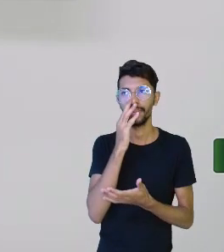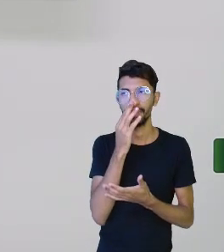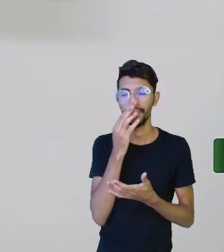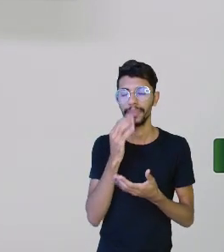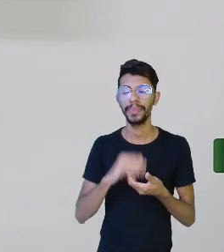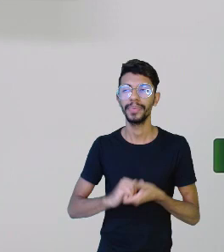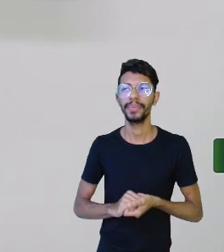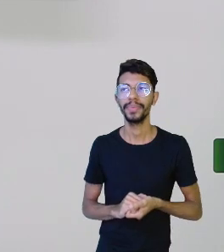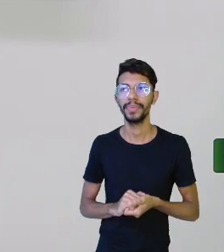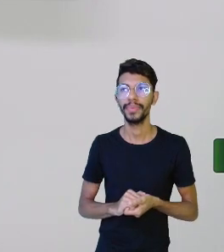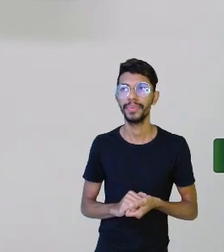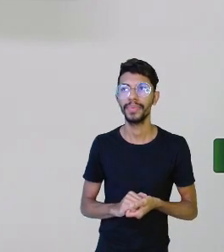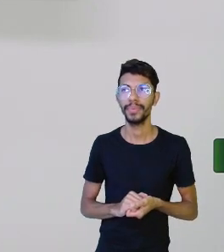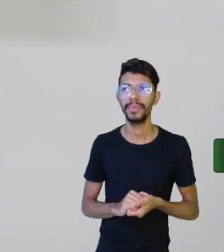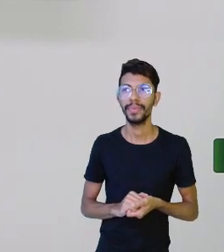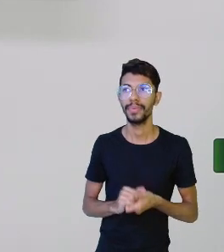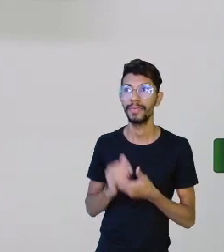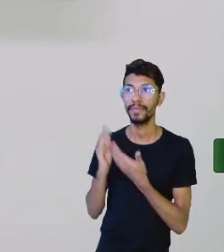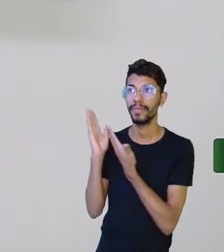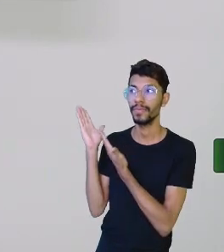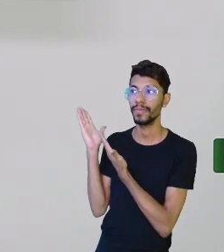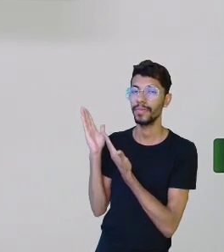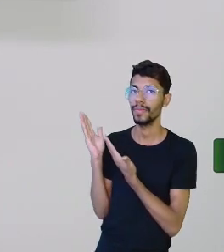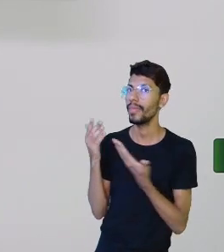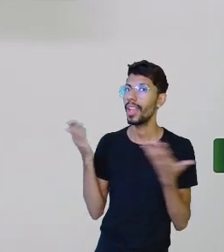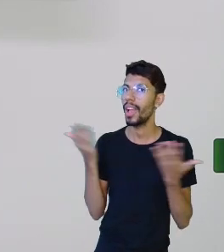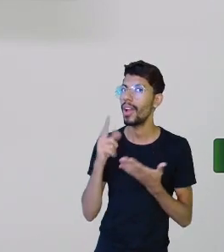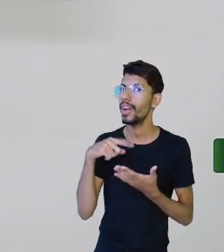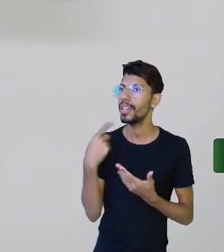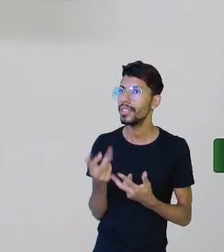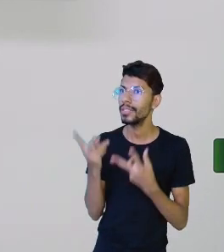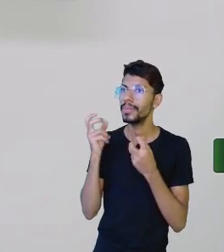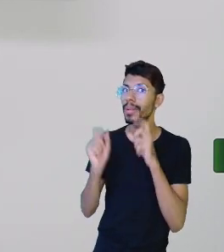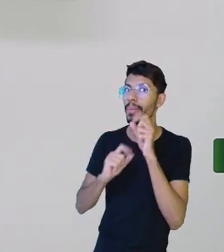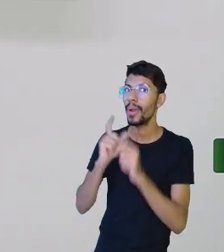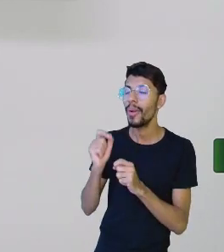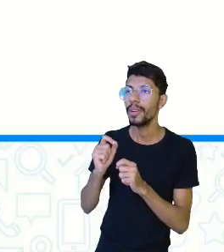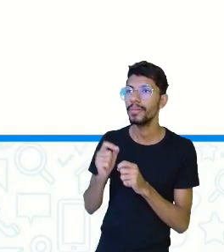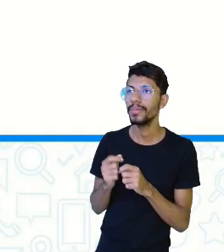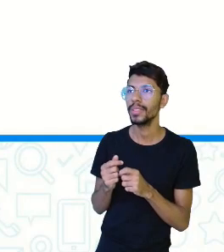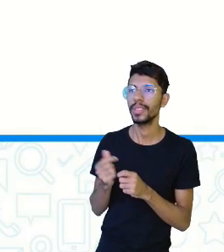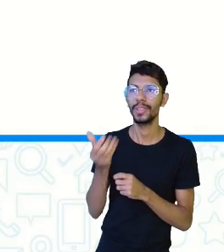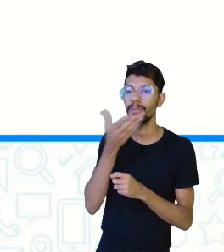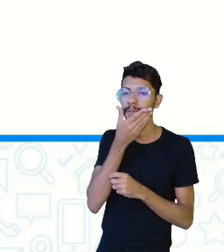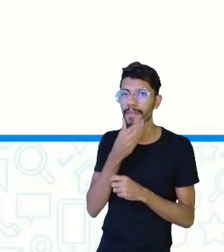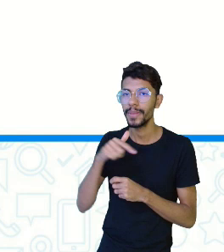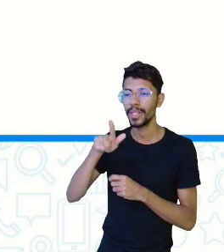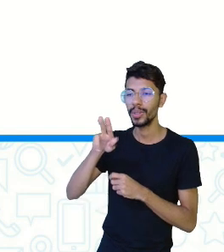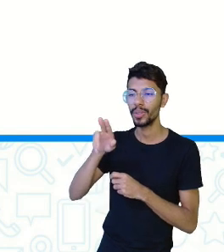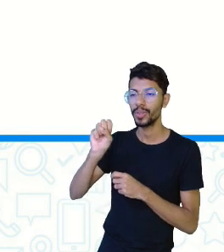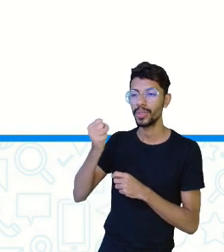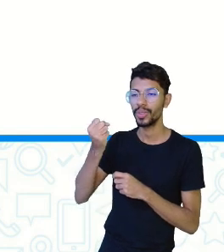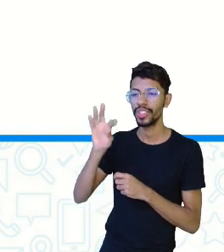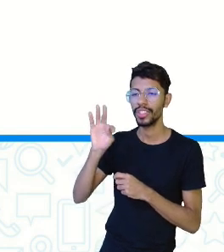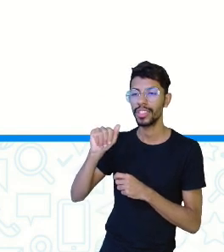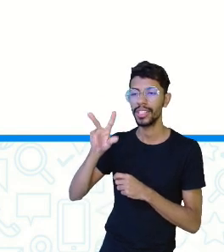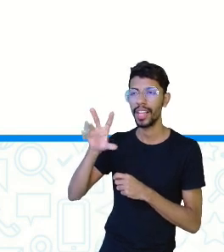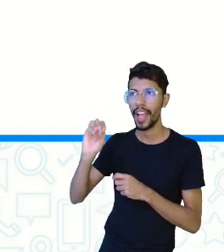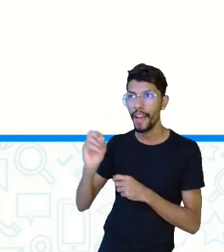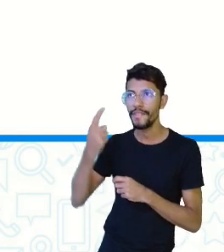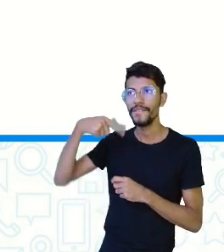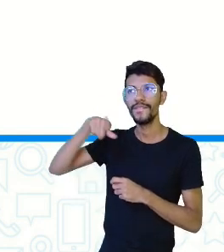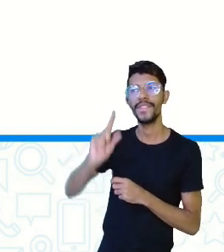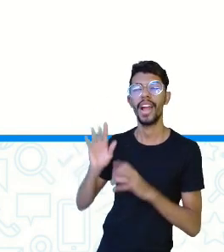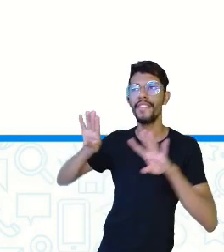No próximo, nós estamos vendo aí que Gustavo vai a uma festa. Ah, que maravilha, hein? Espero que seja uma